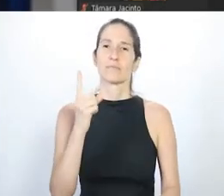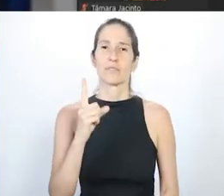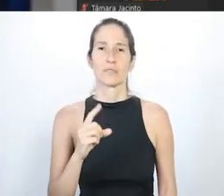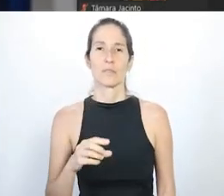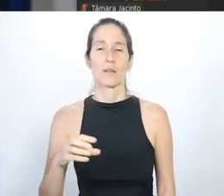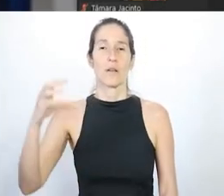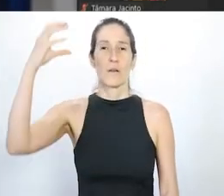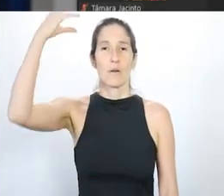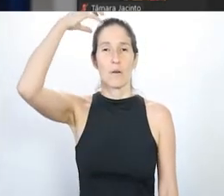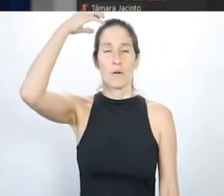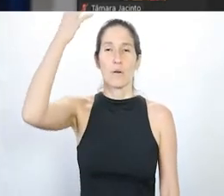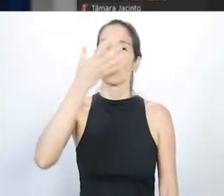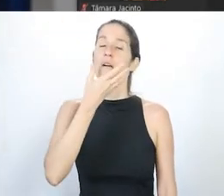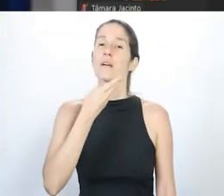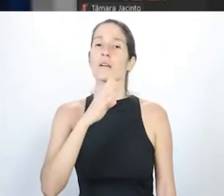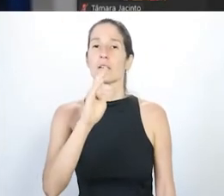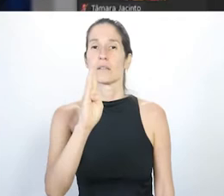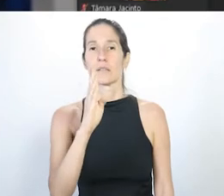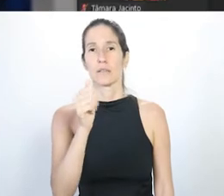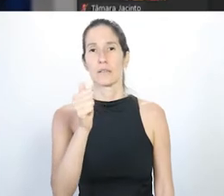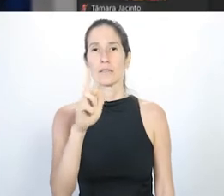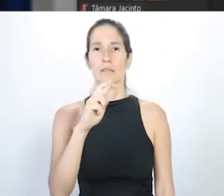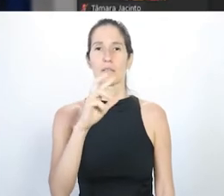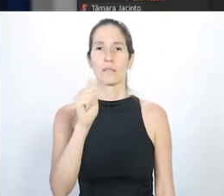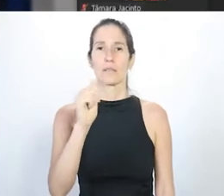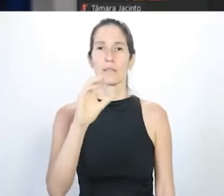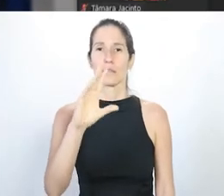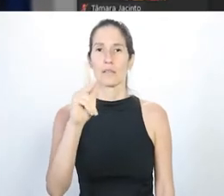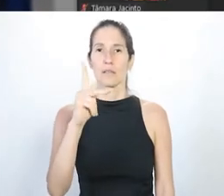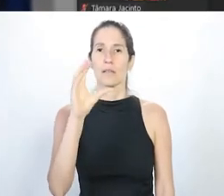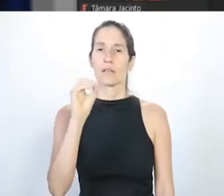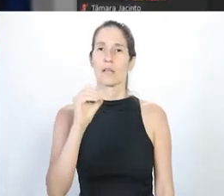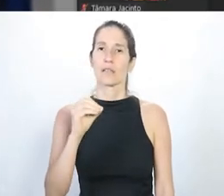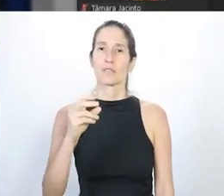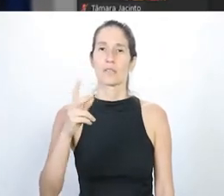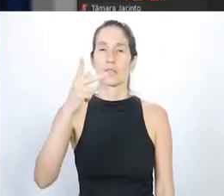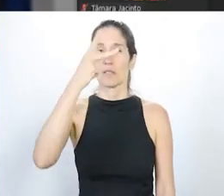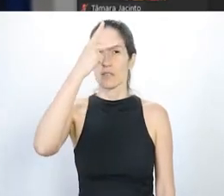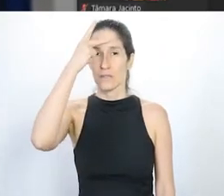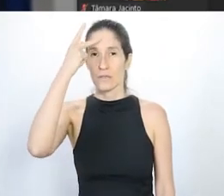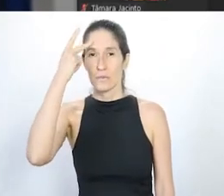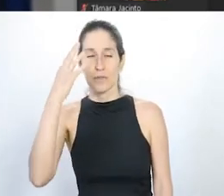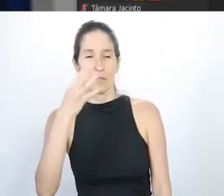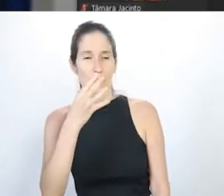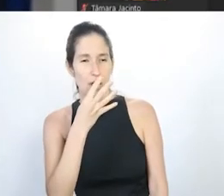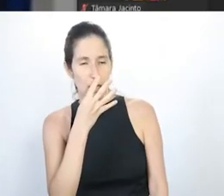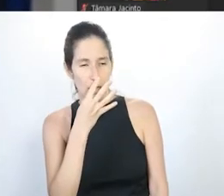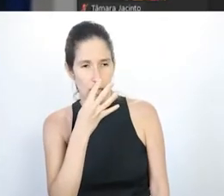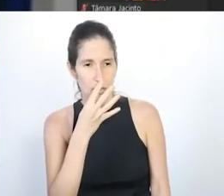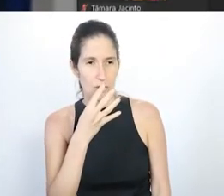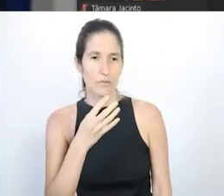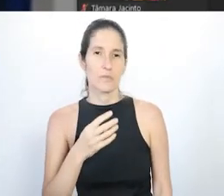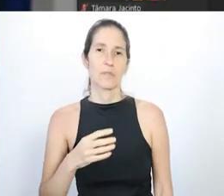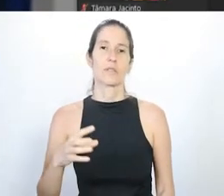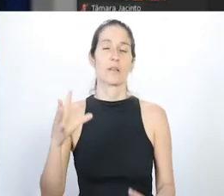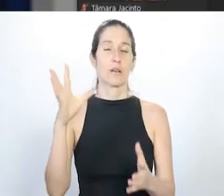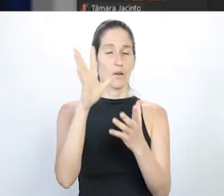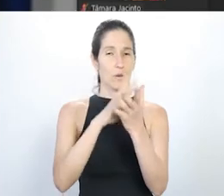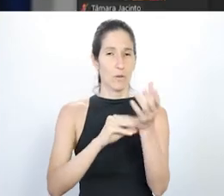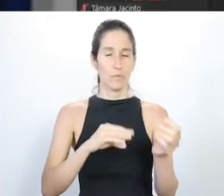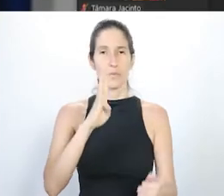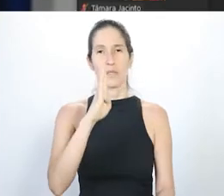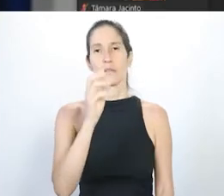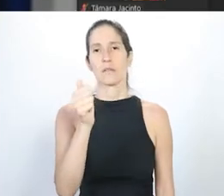vem dando sombra para todo mundo que está fazendo uma roda de ciranda em qualquer lugar hoje em dia em Pernambuco e no Nordeste